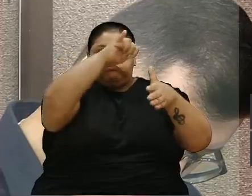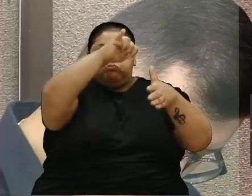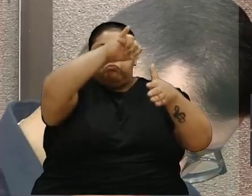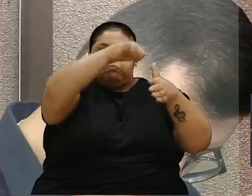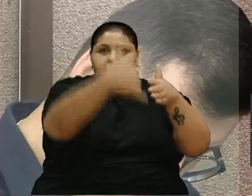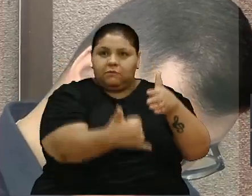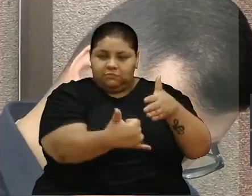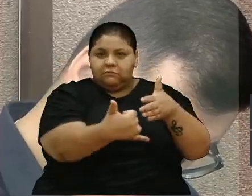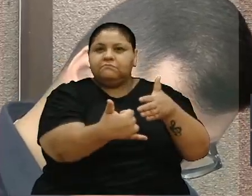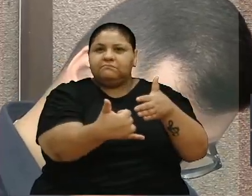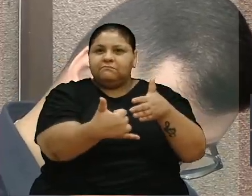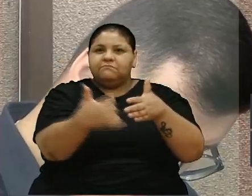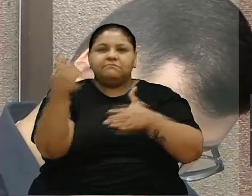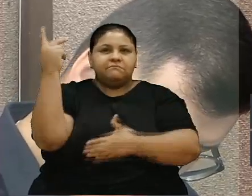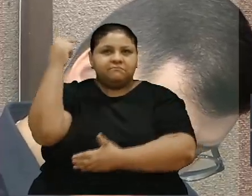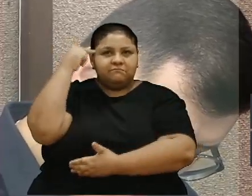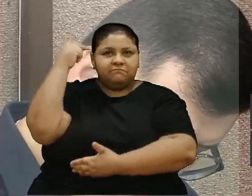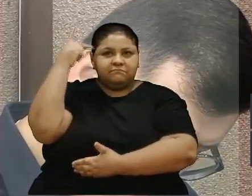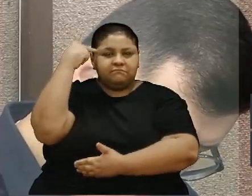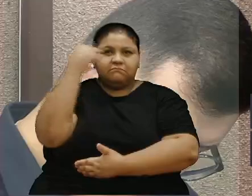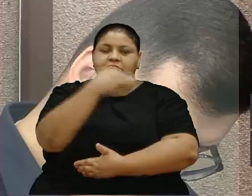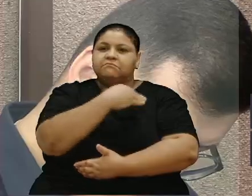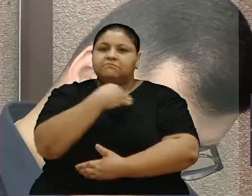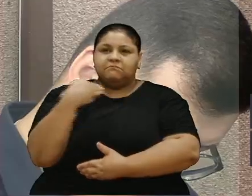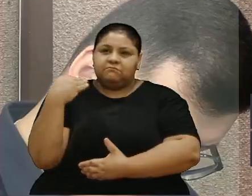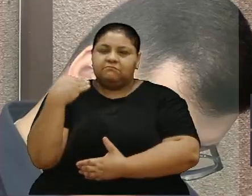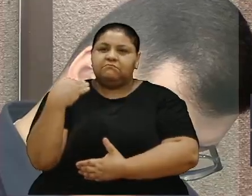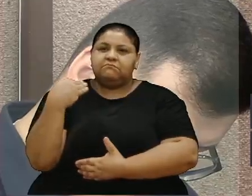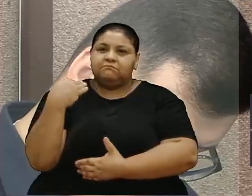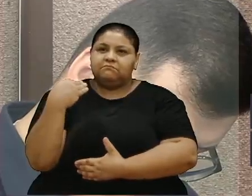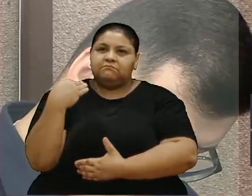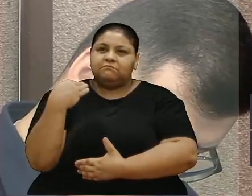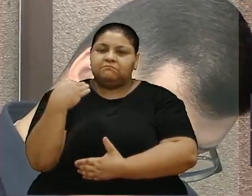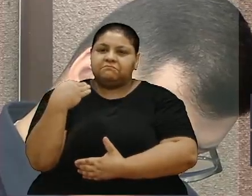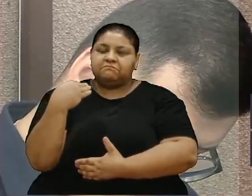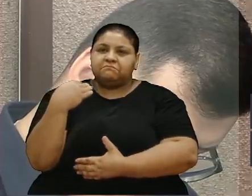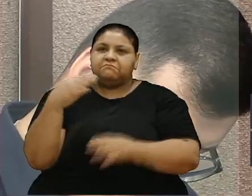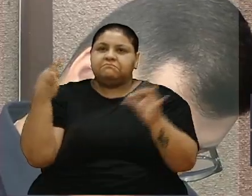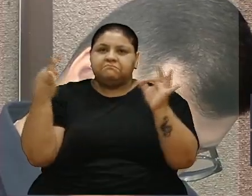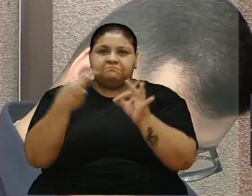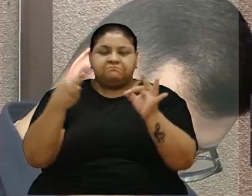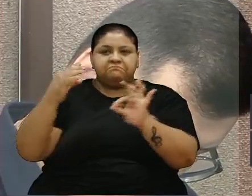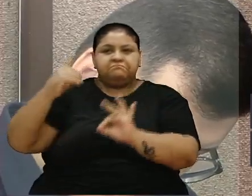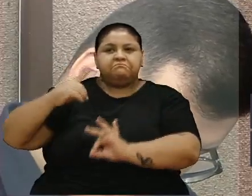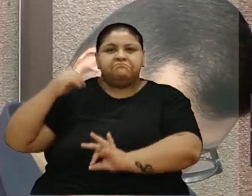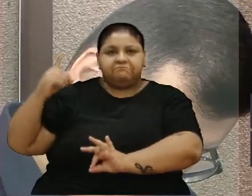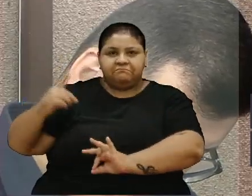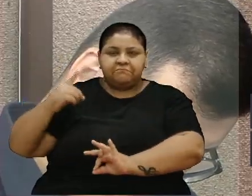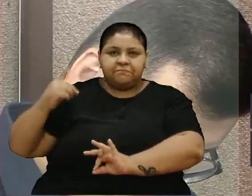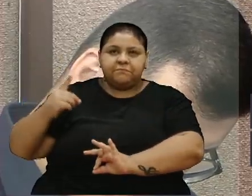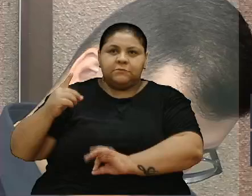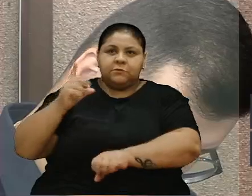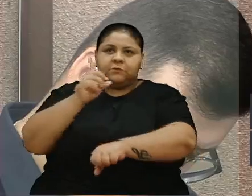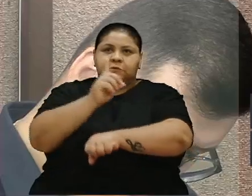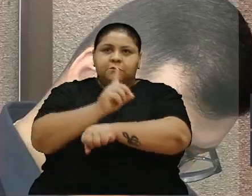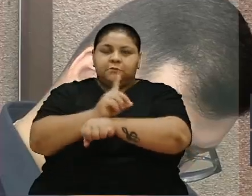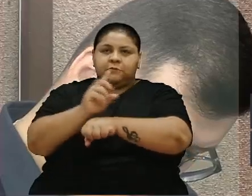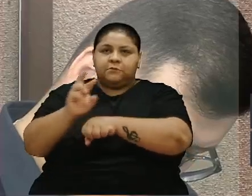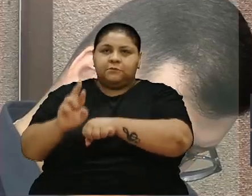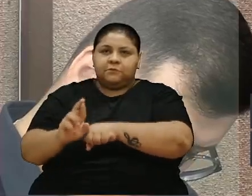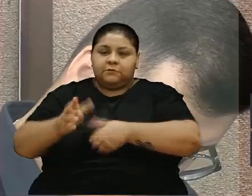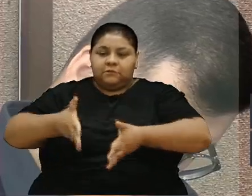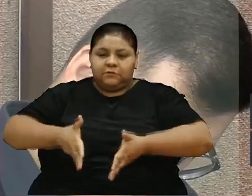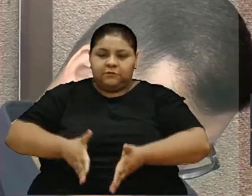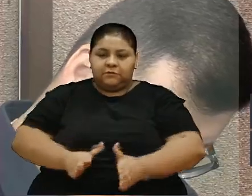Paulo, o qual ceifou a vida de um ilustre advogado, um doutor, natural de Porto Alegre, que